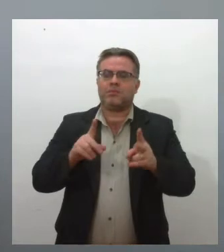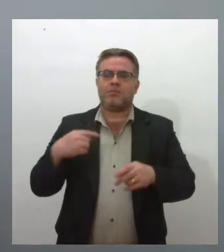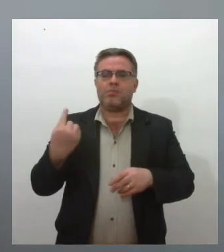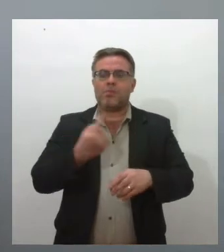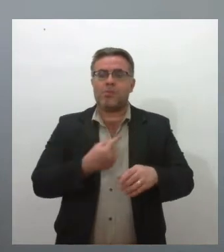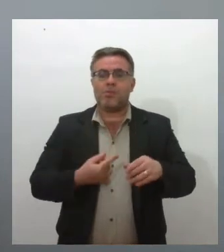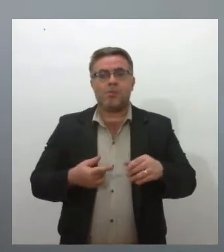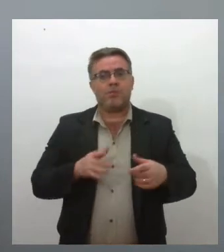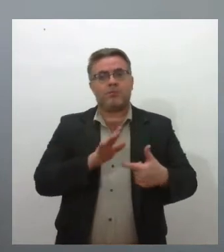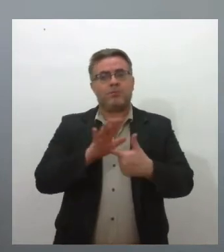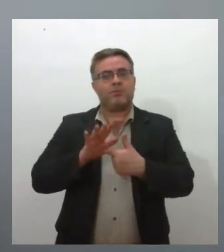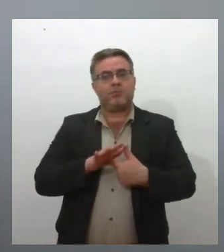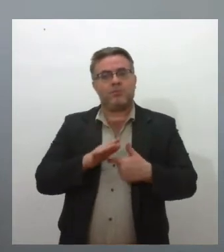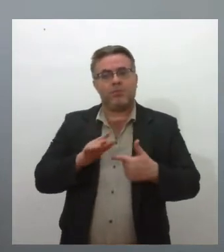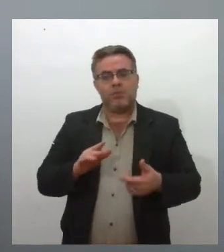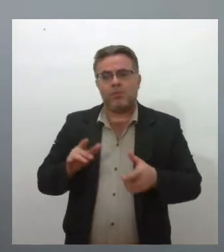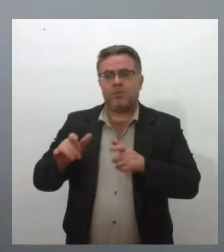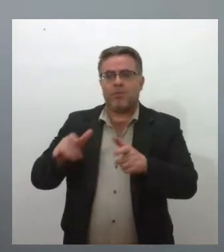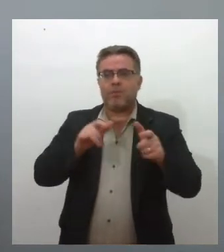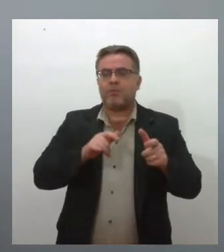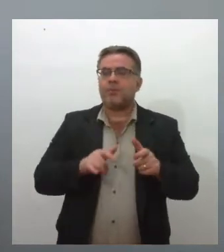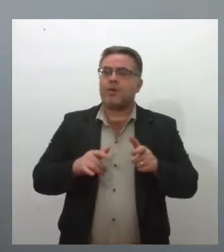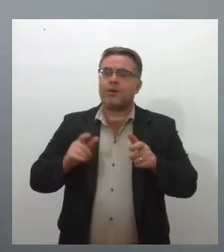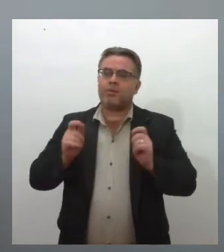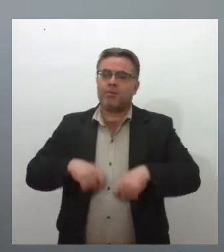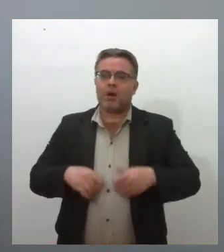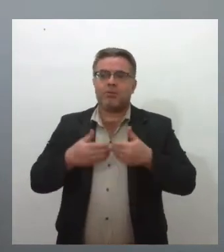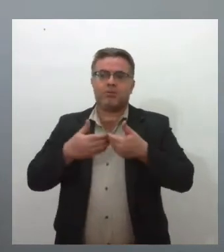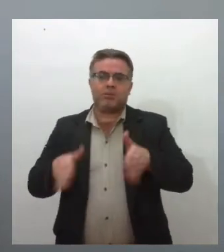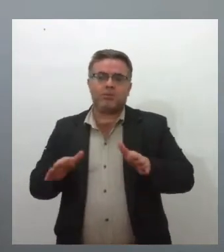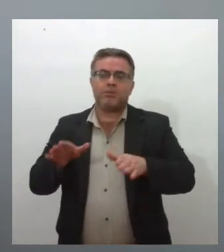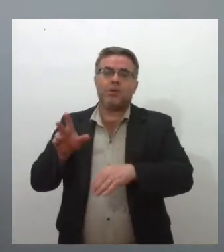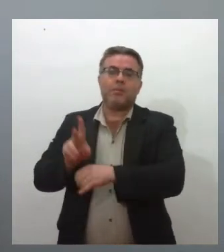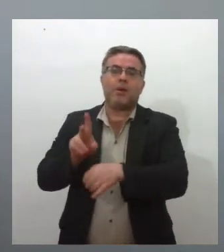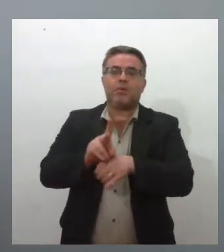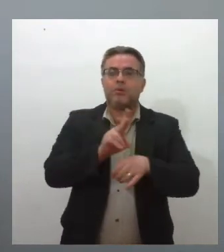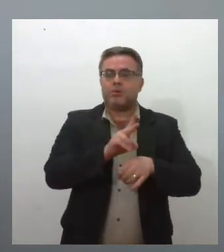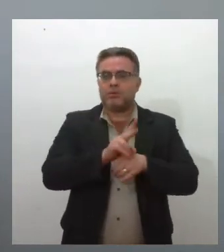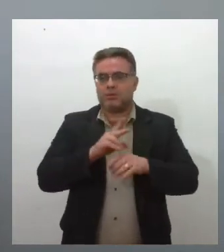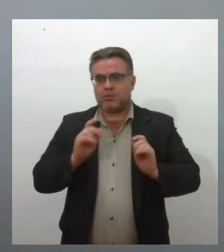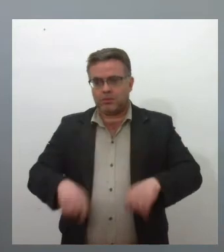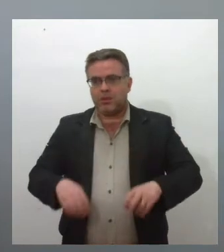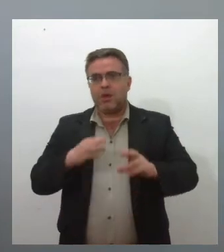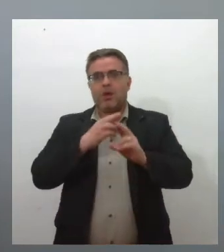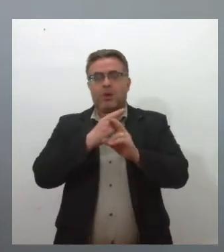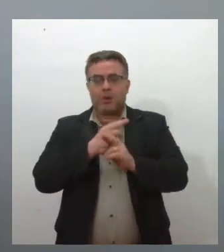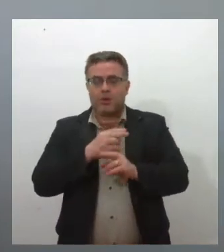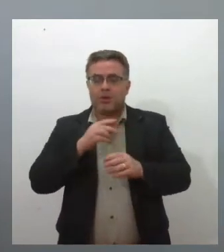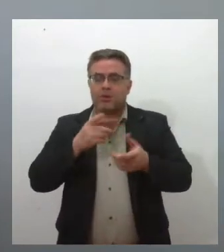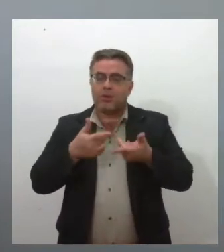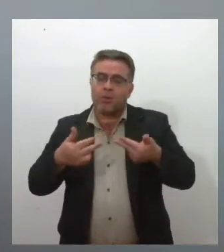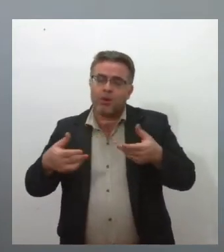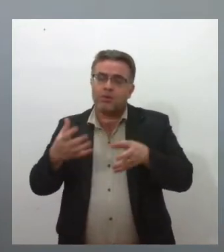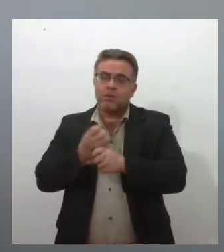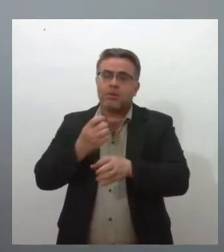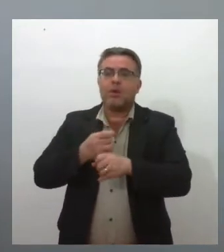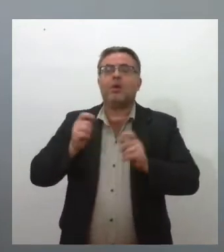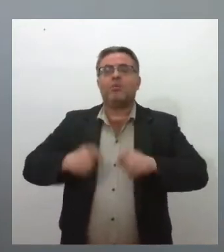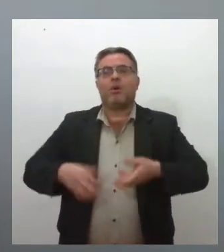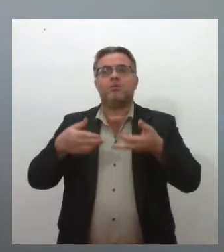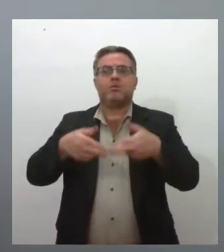instalamos pontos de atendimento virtuais e os serviços da Receita já passaram a ser atendidos nesses municípios. E